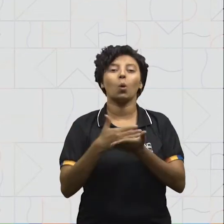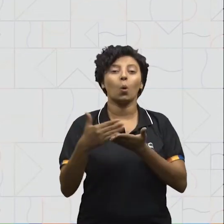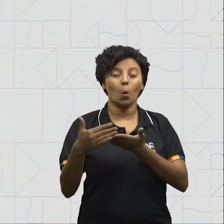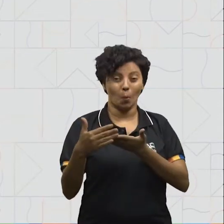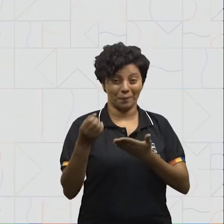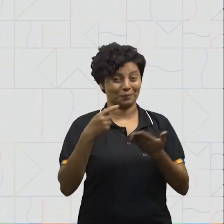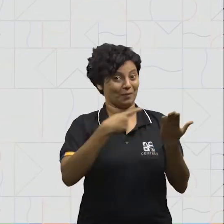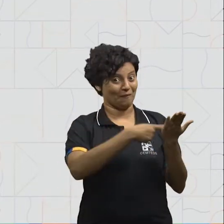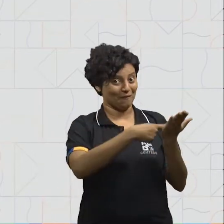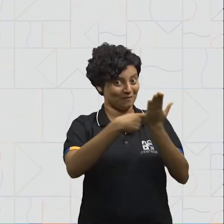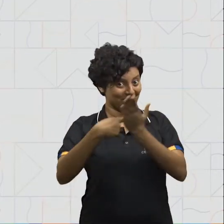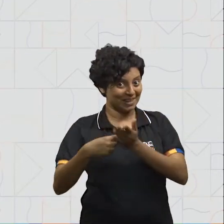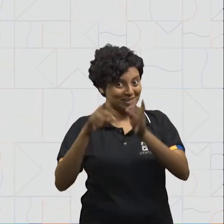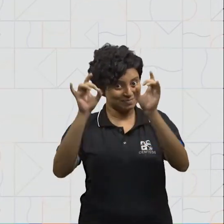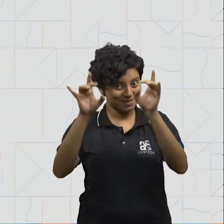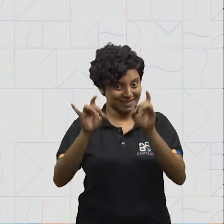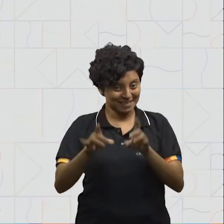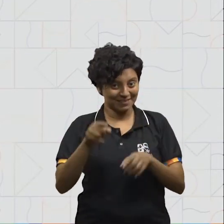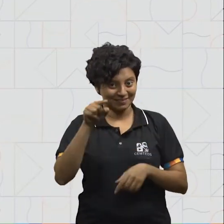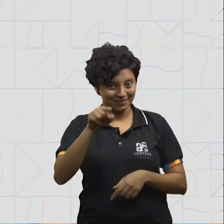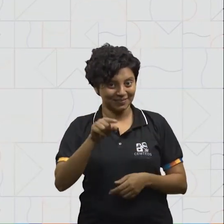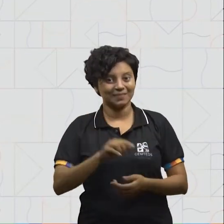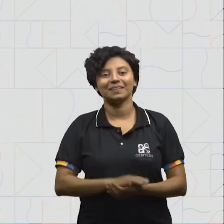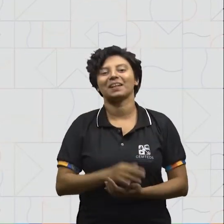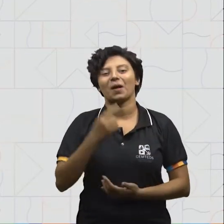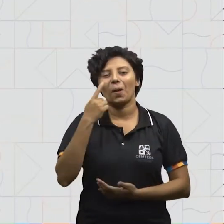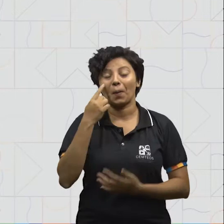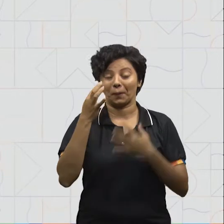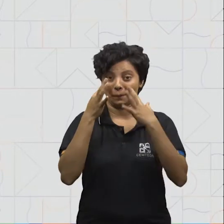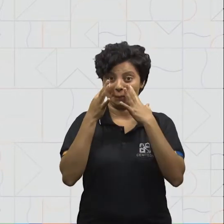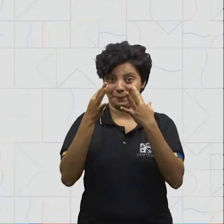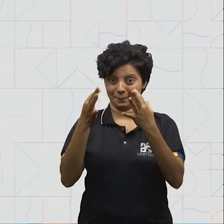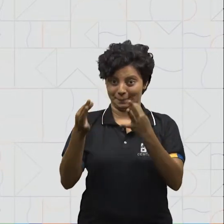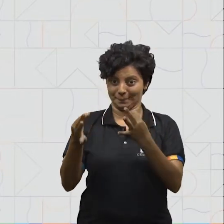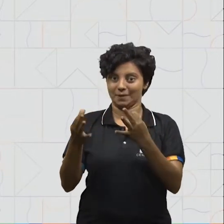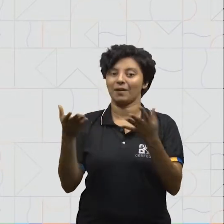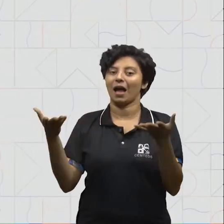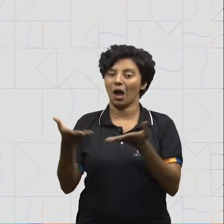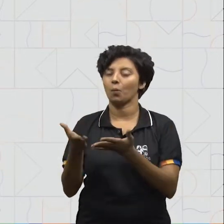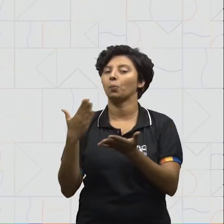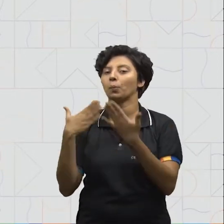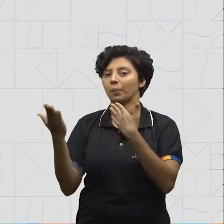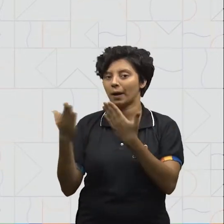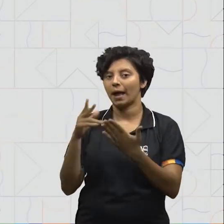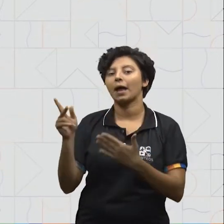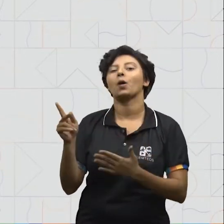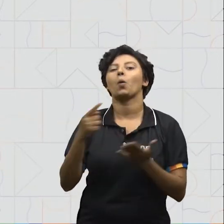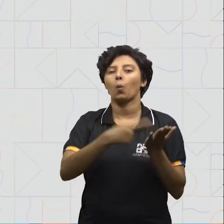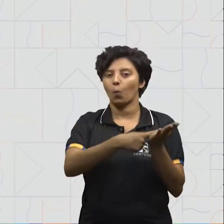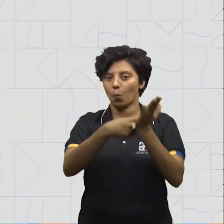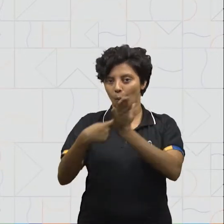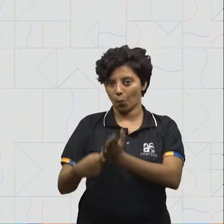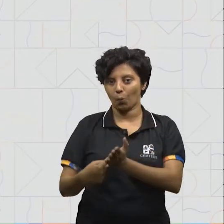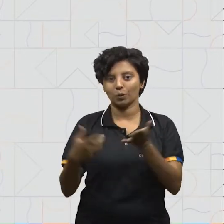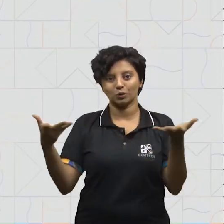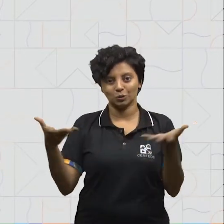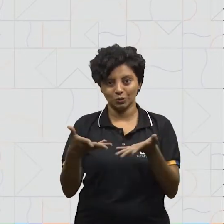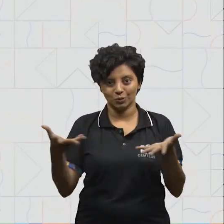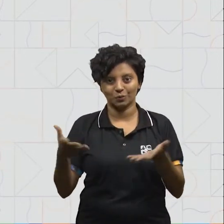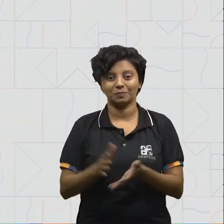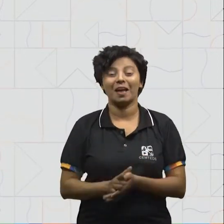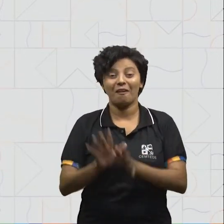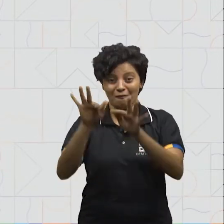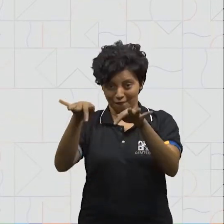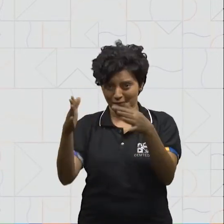com o meu pedido especial para você. Observe com toda atenção a minha conversa com a convidada do dia.